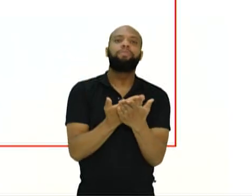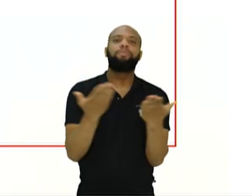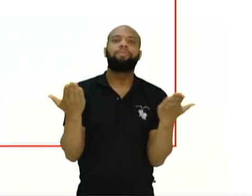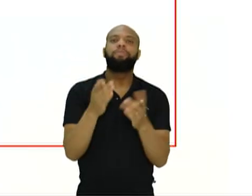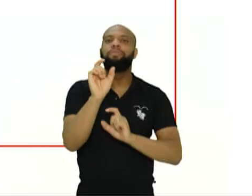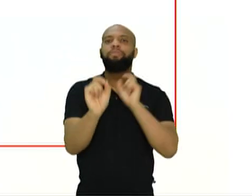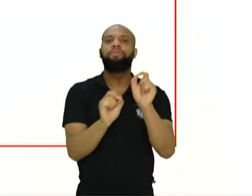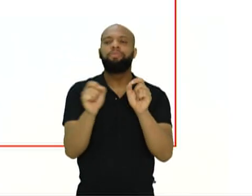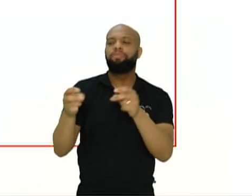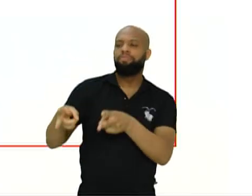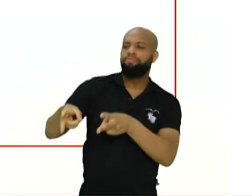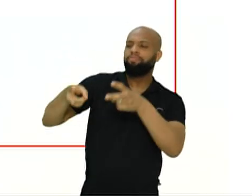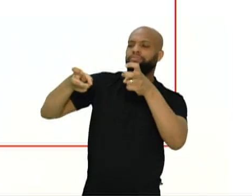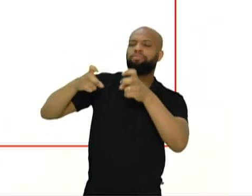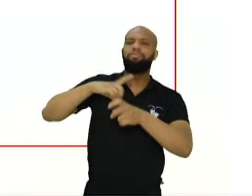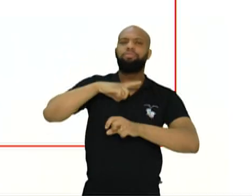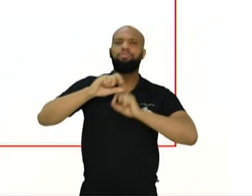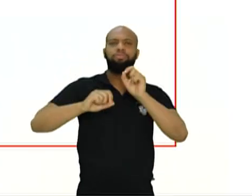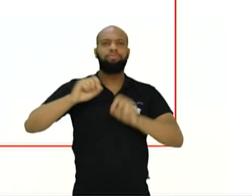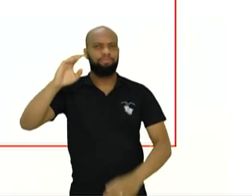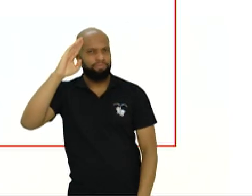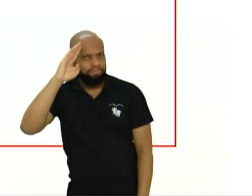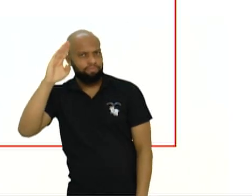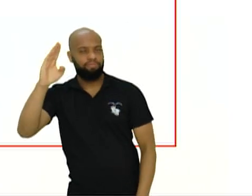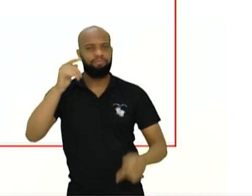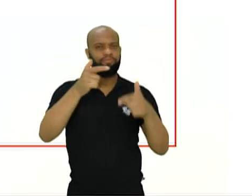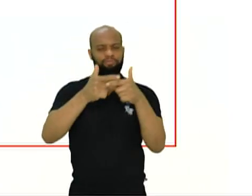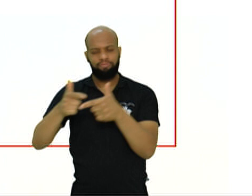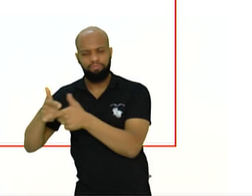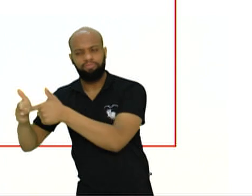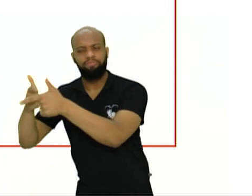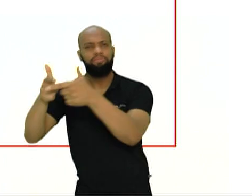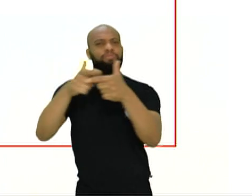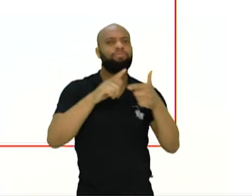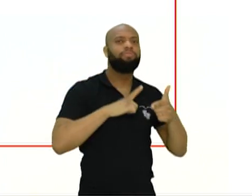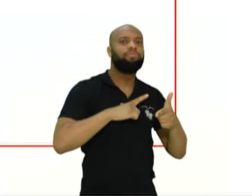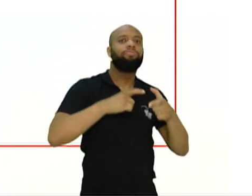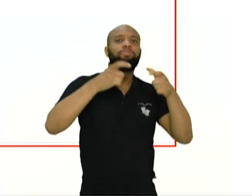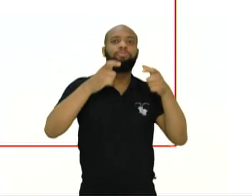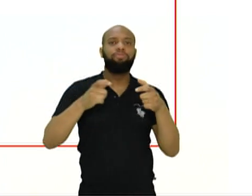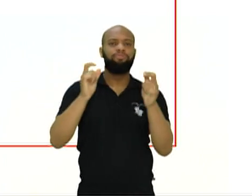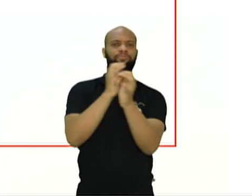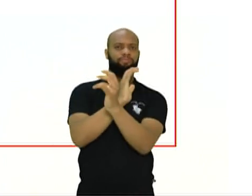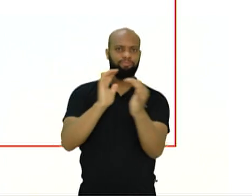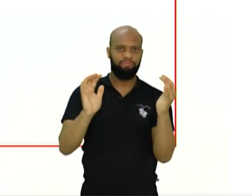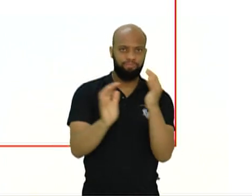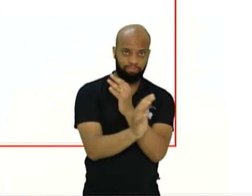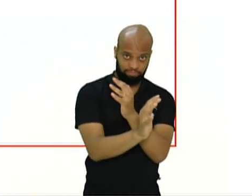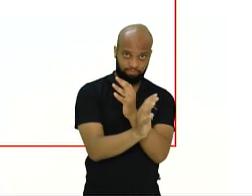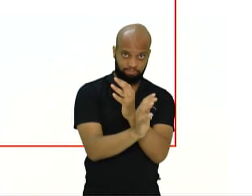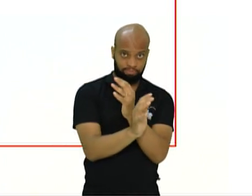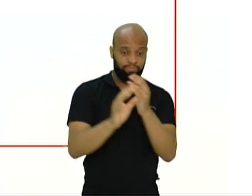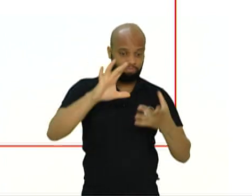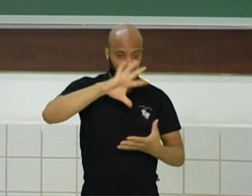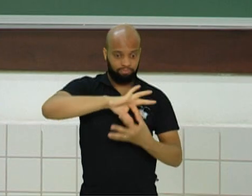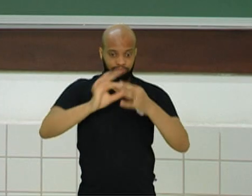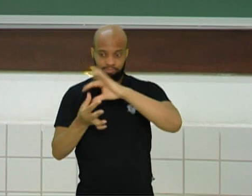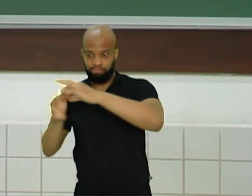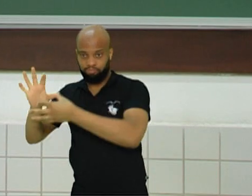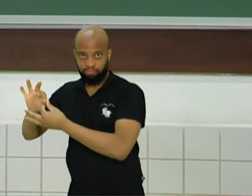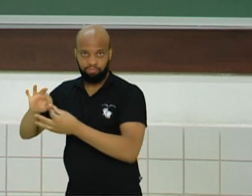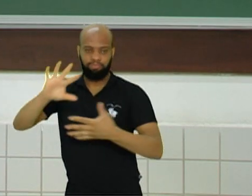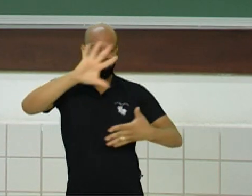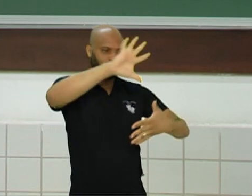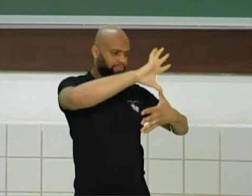é reconhecer os principais problemas urbanos da América. Lembrando que quando a gente fala em